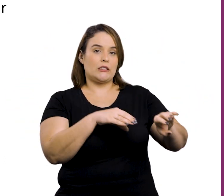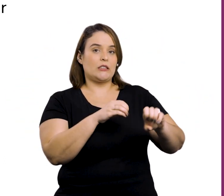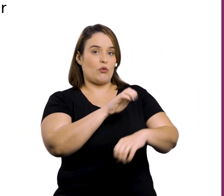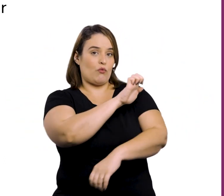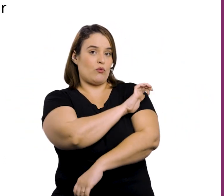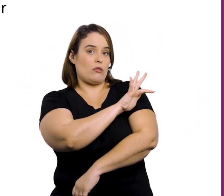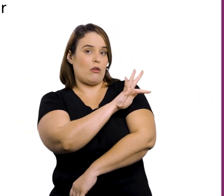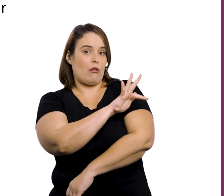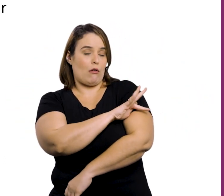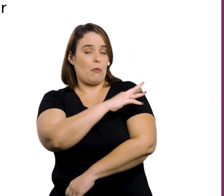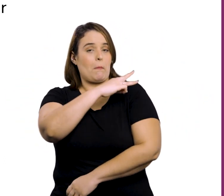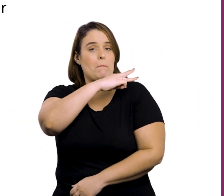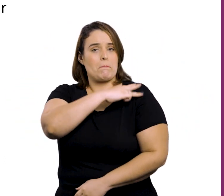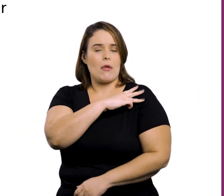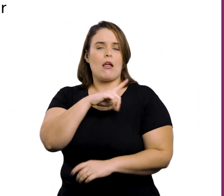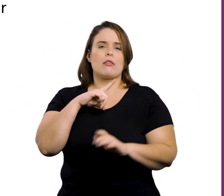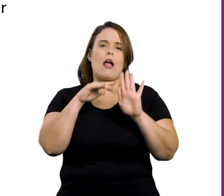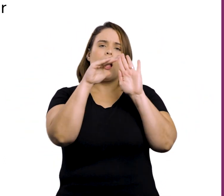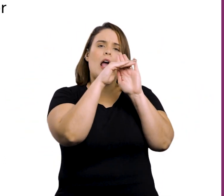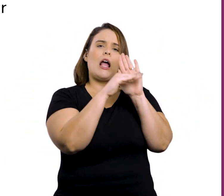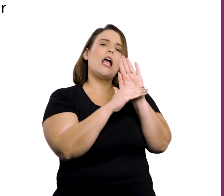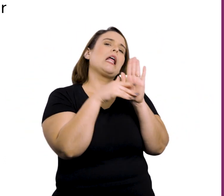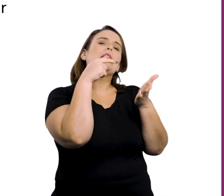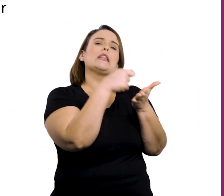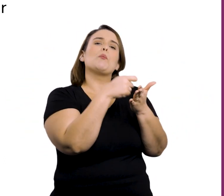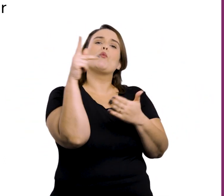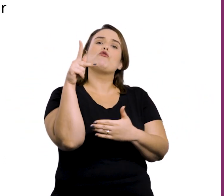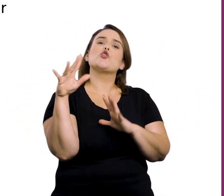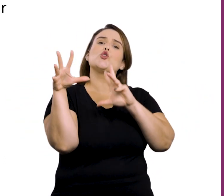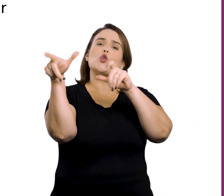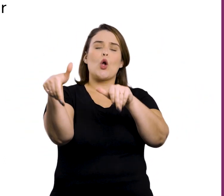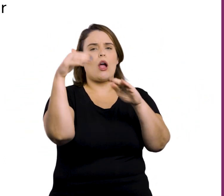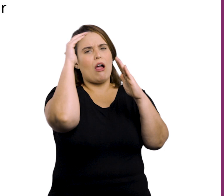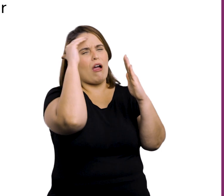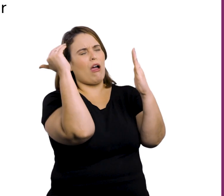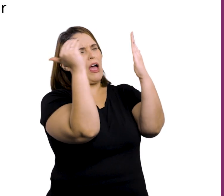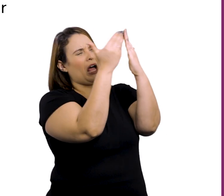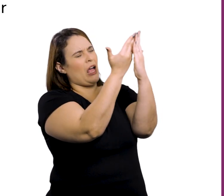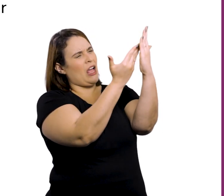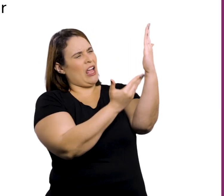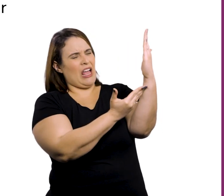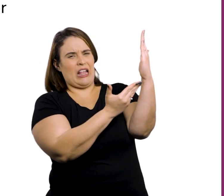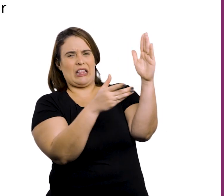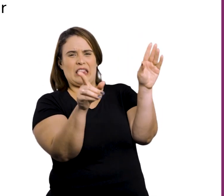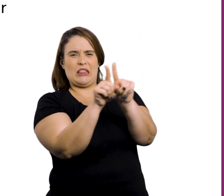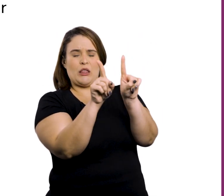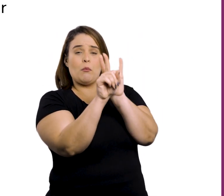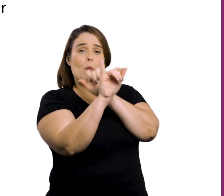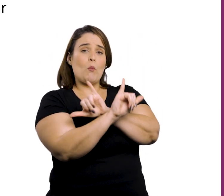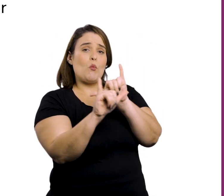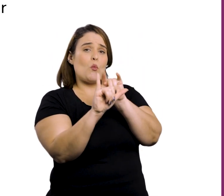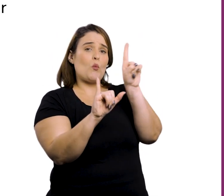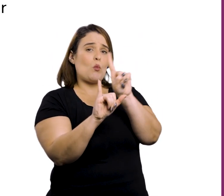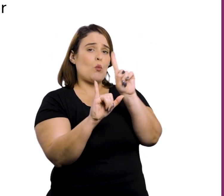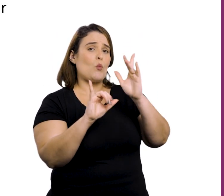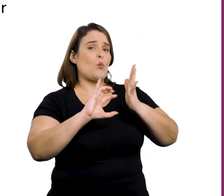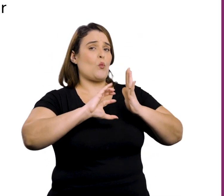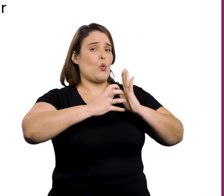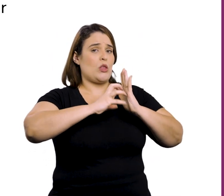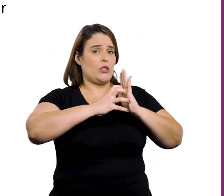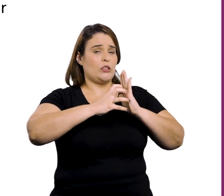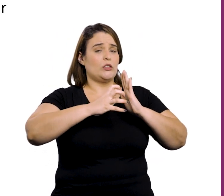ensinos fundamental e médio, listando deveres que todo professor deveria seguir, incluindo o de não fazer